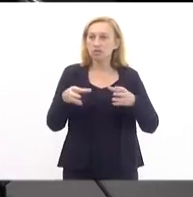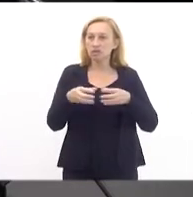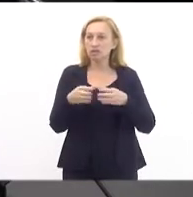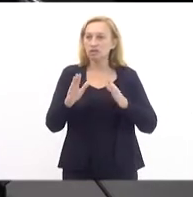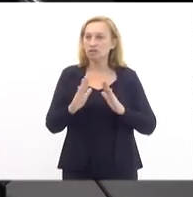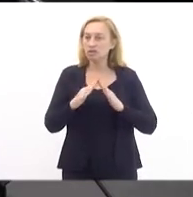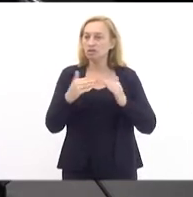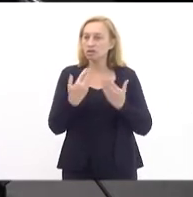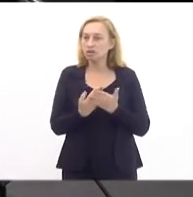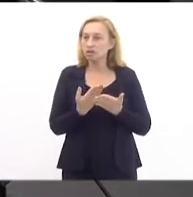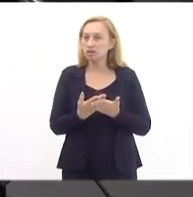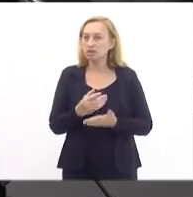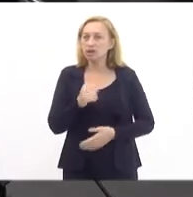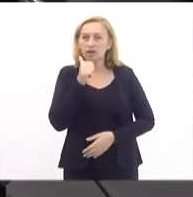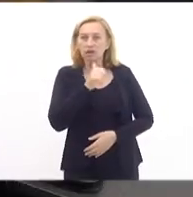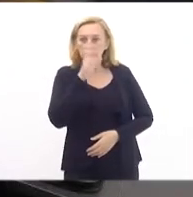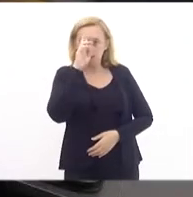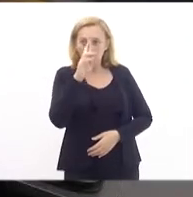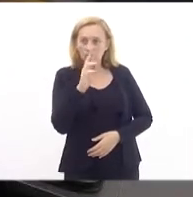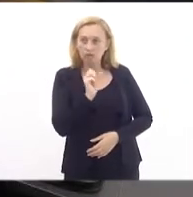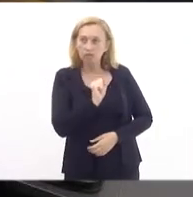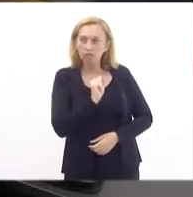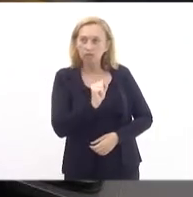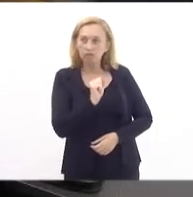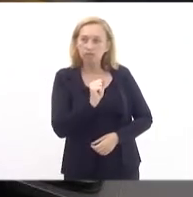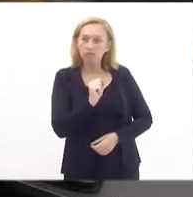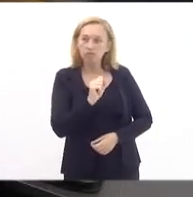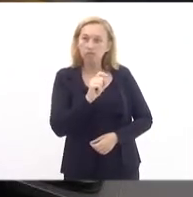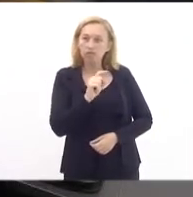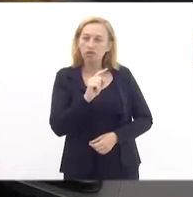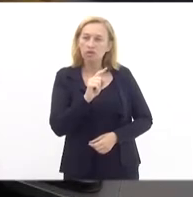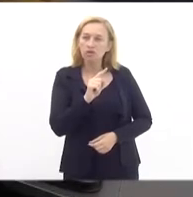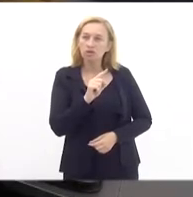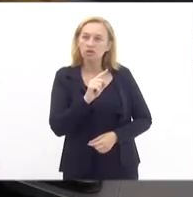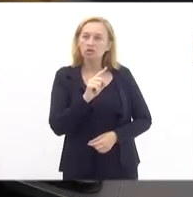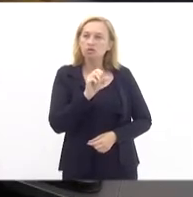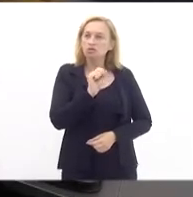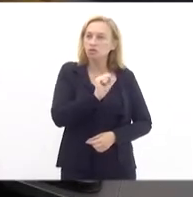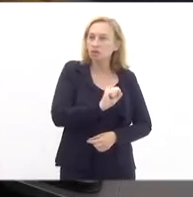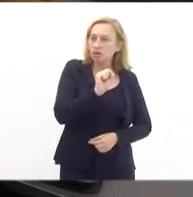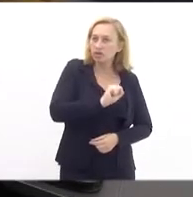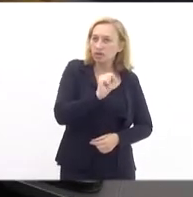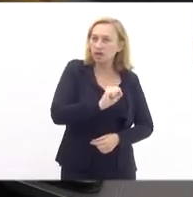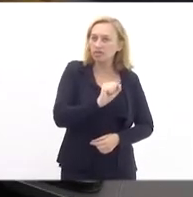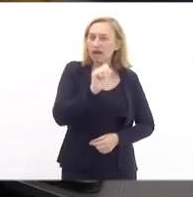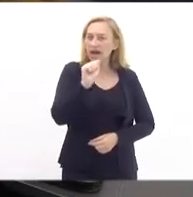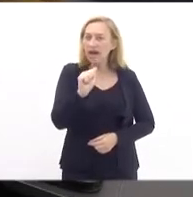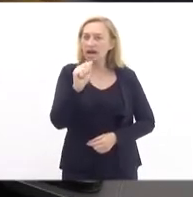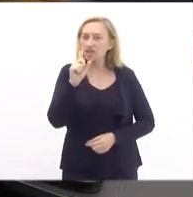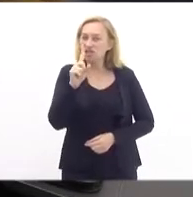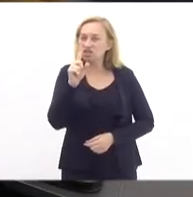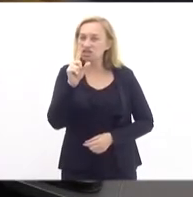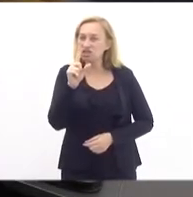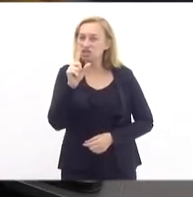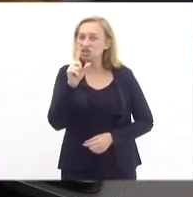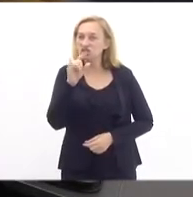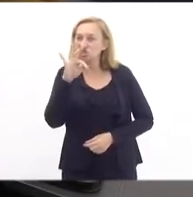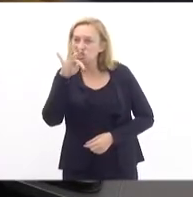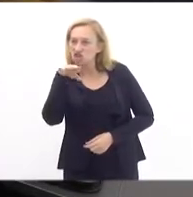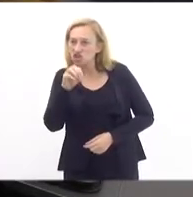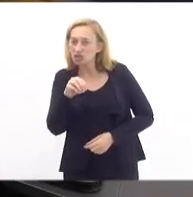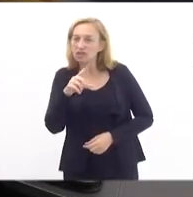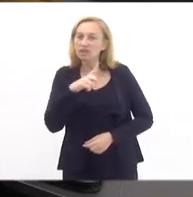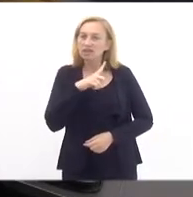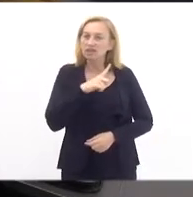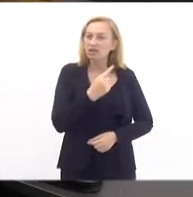Sim, mas a senhora, por favor, sintetiza o objeto do 8º aditivo, se tem valores, quais